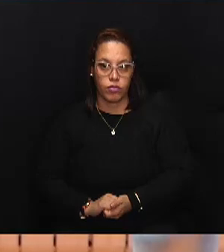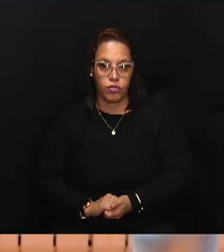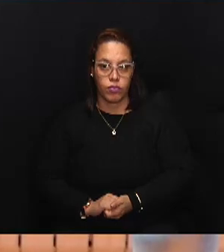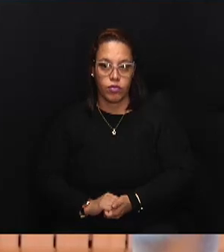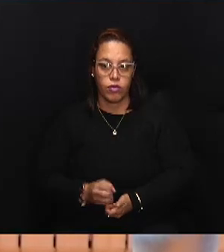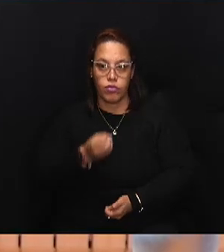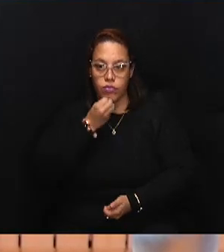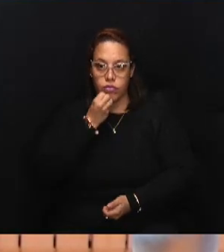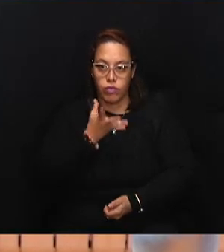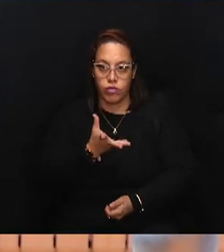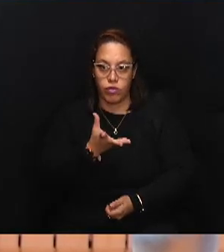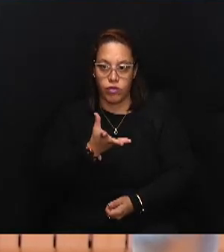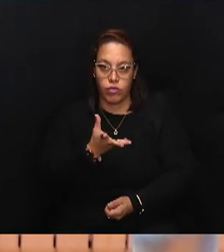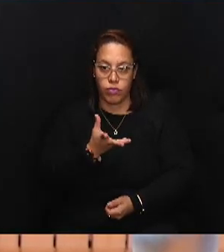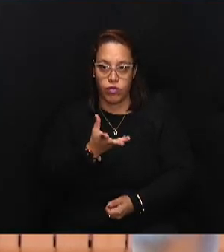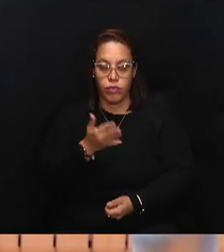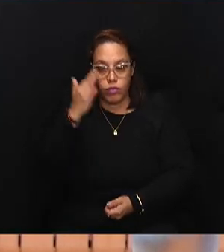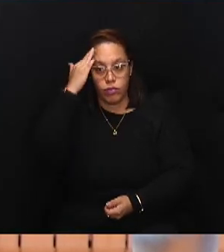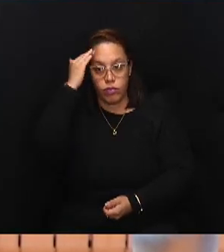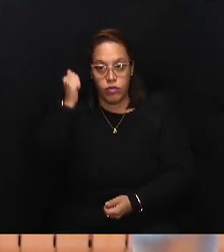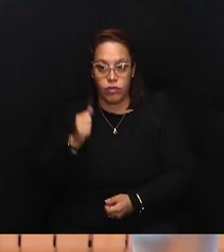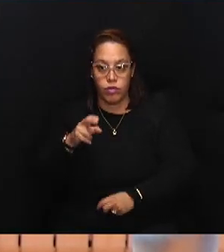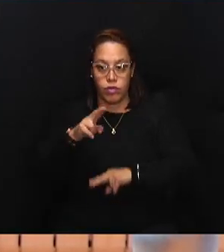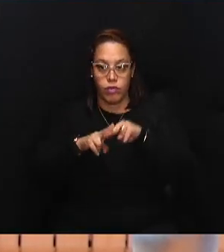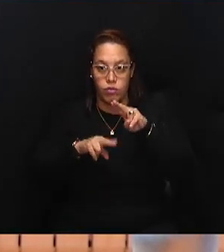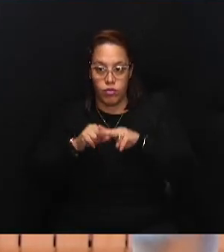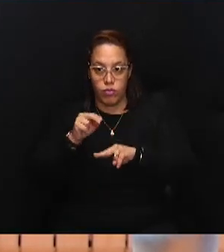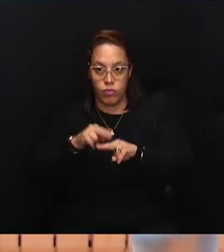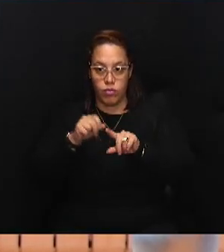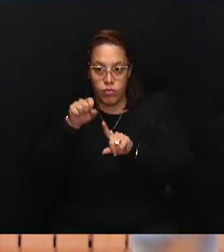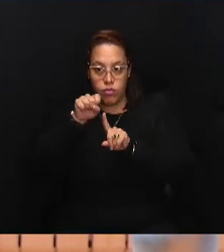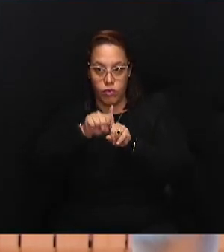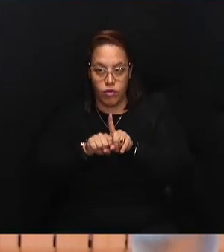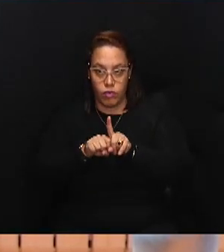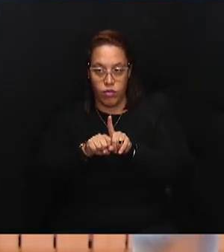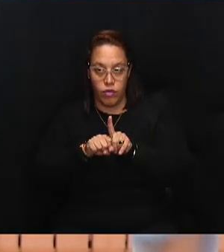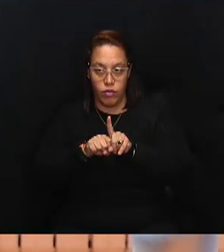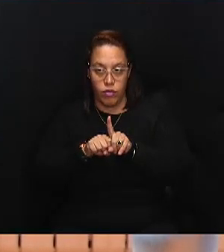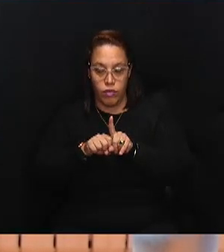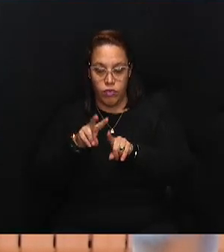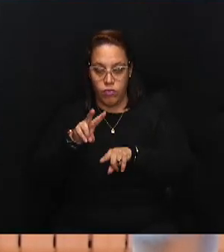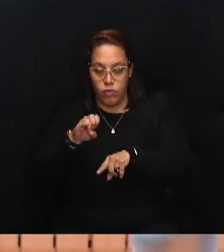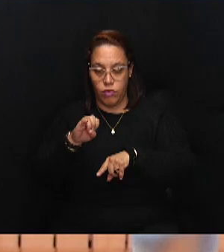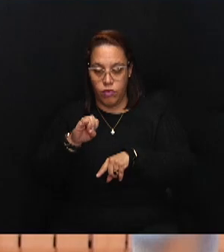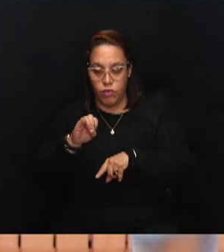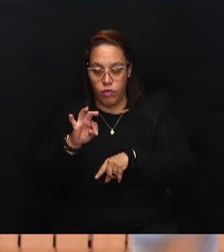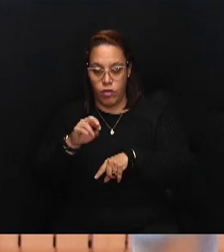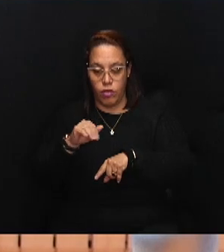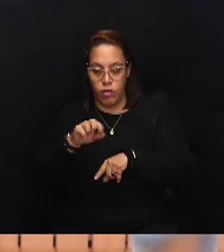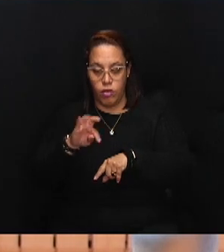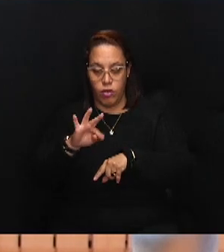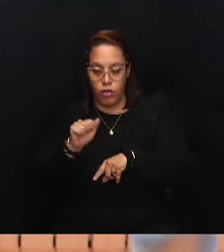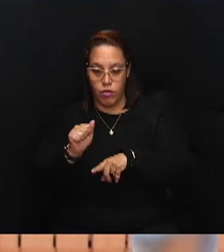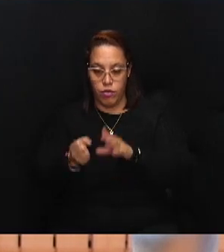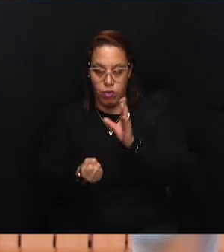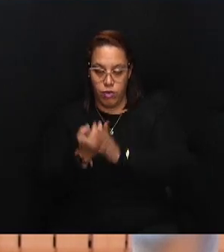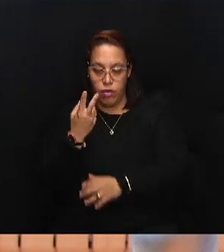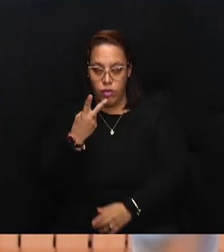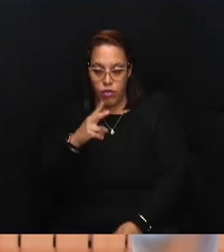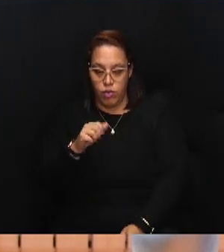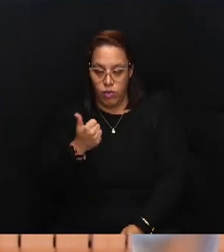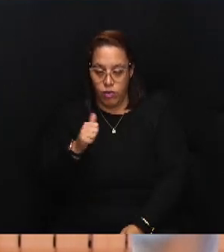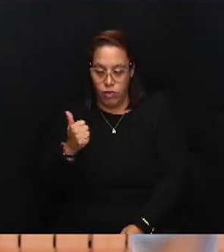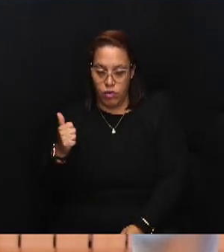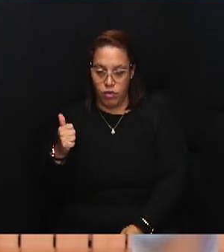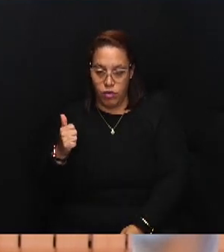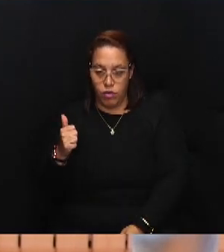Bom, como todos já sabem, né, junho é um mês aí violeta, né, que foi criada em 2011 pela